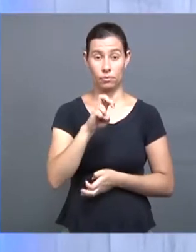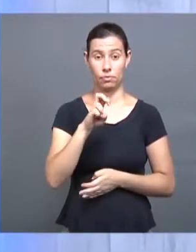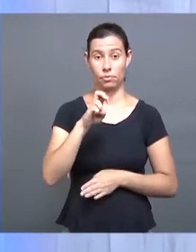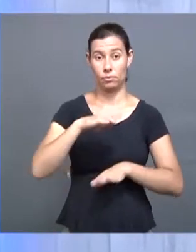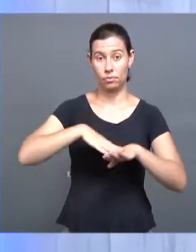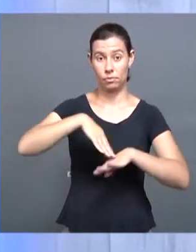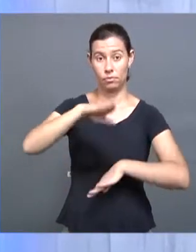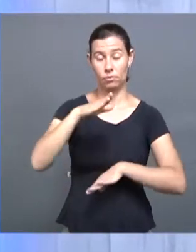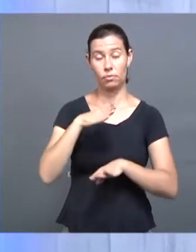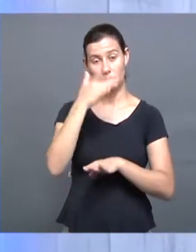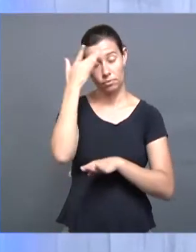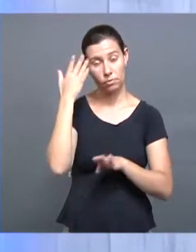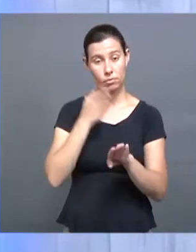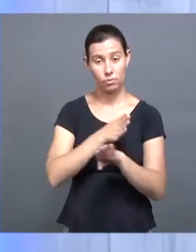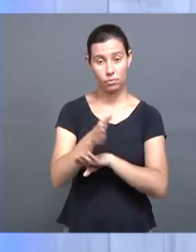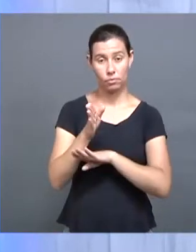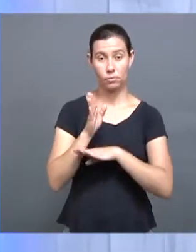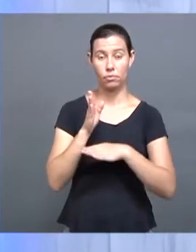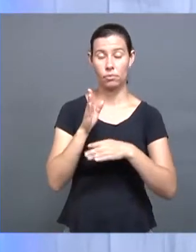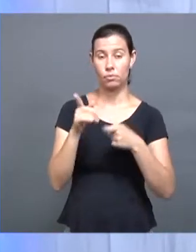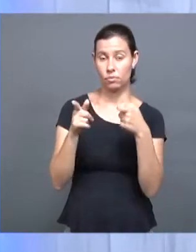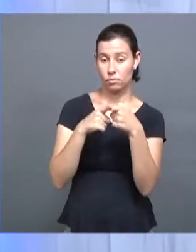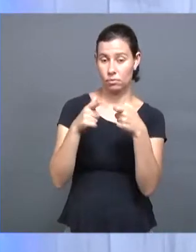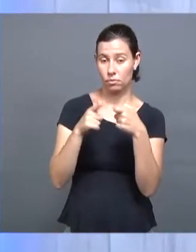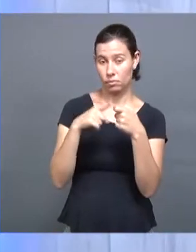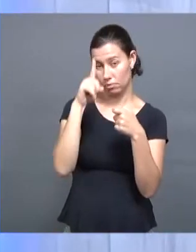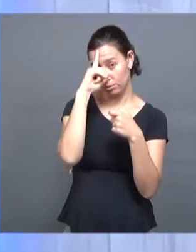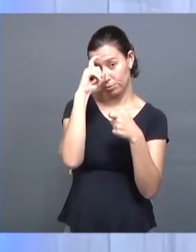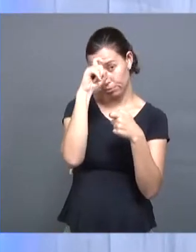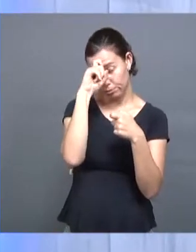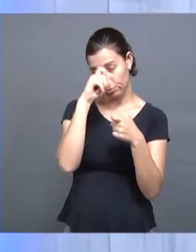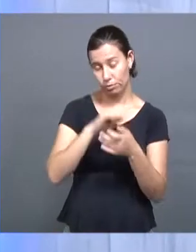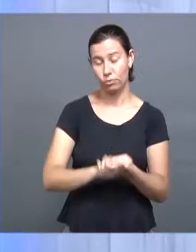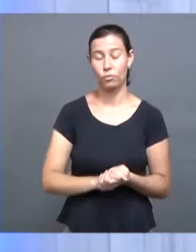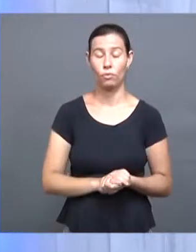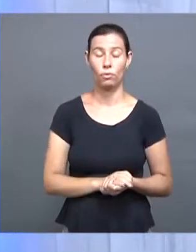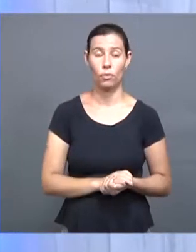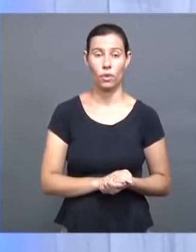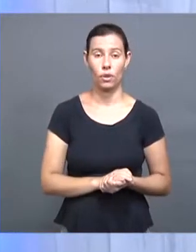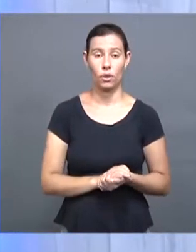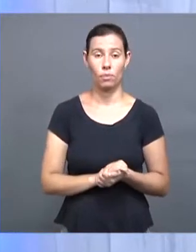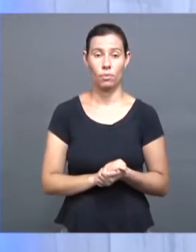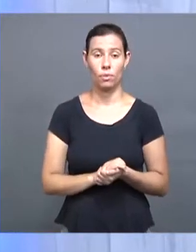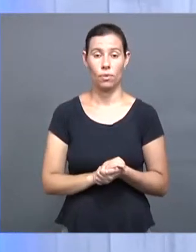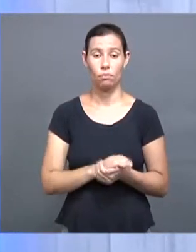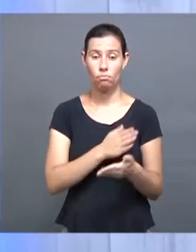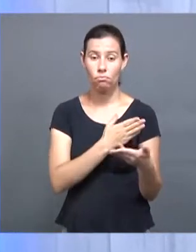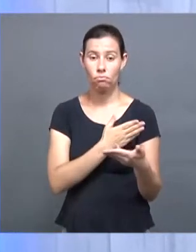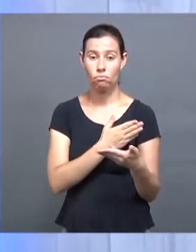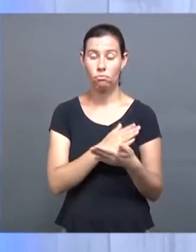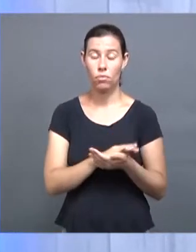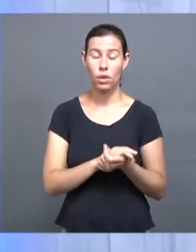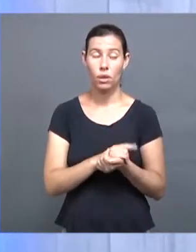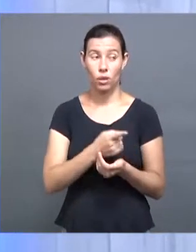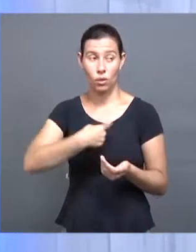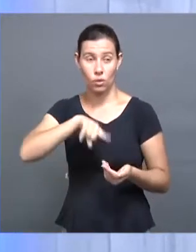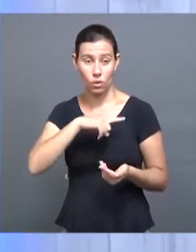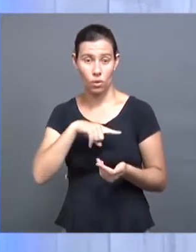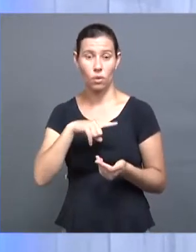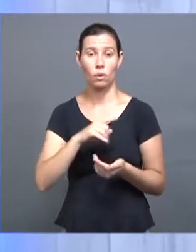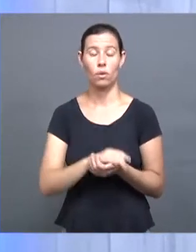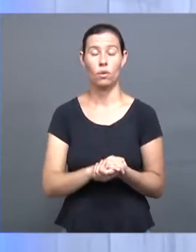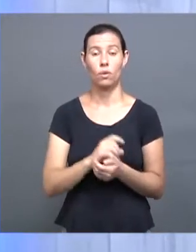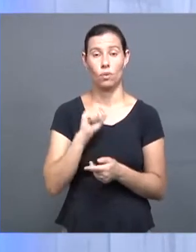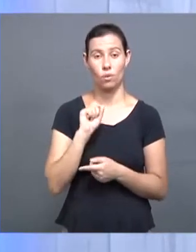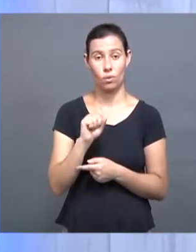visita às emergências, às urgências. Então, a gente tem que tentar definir,